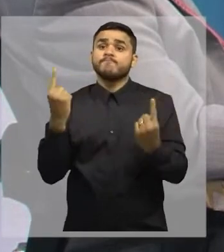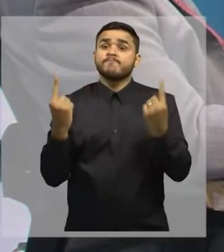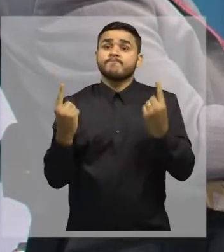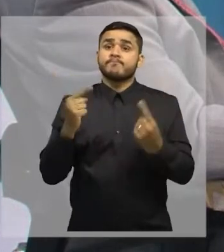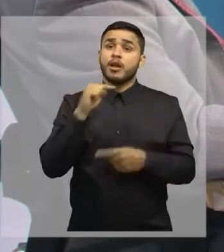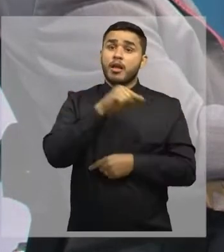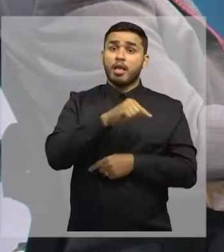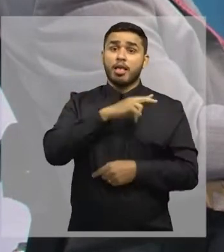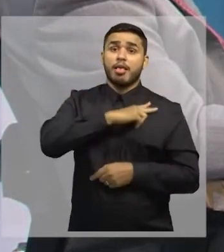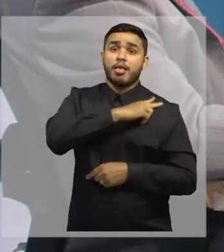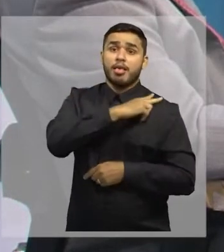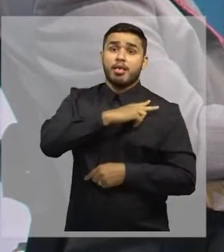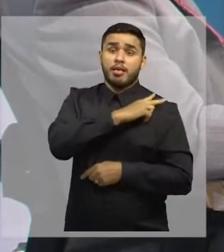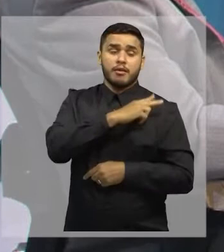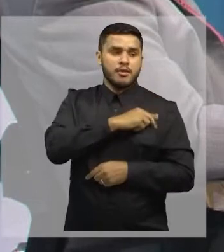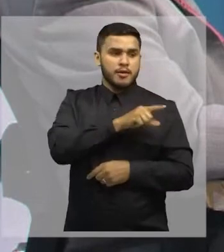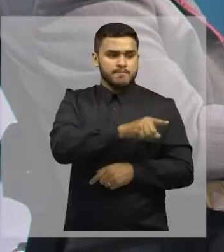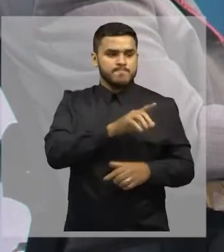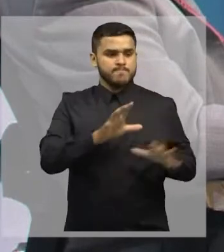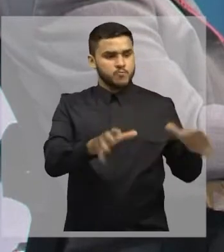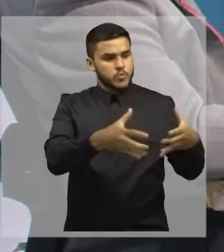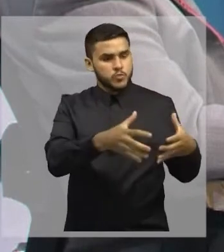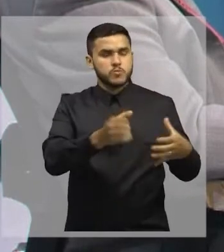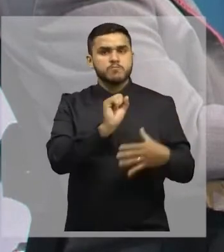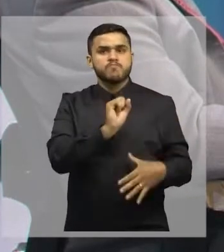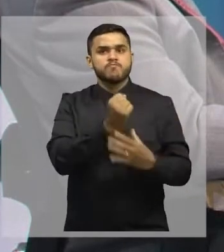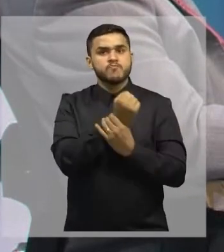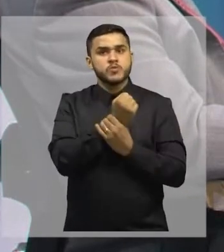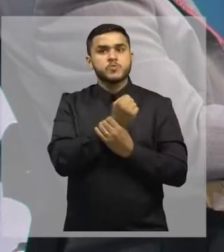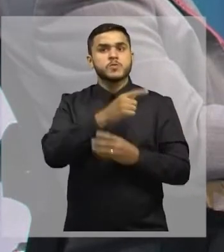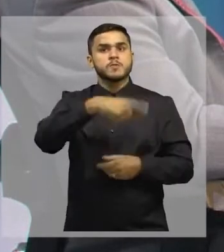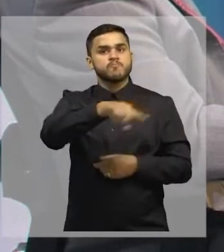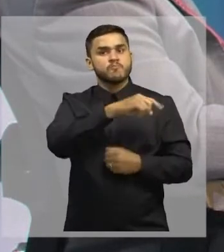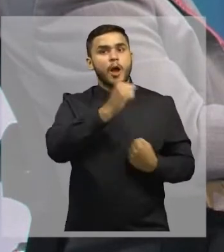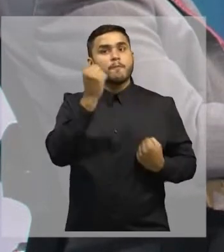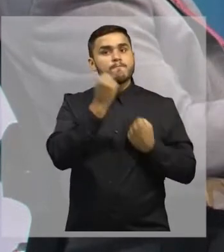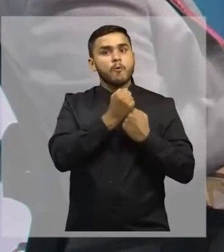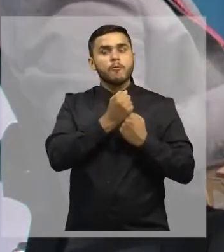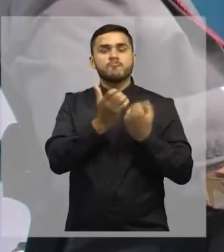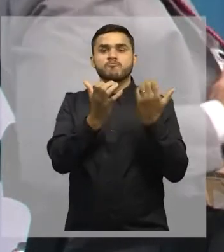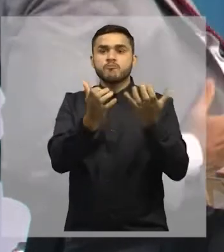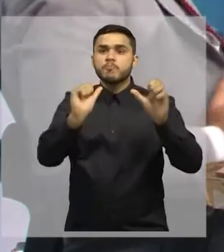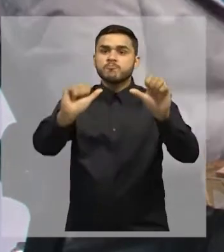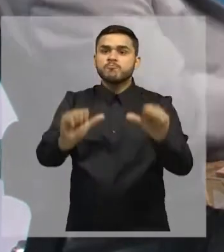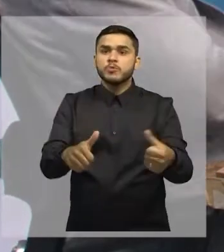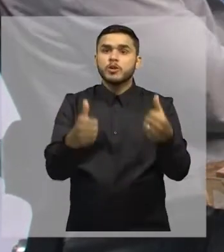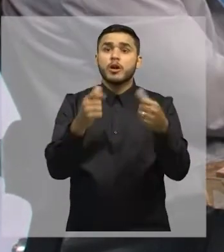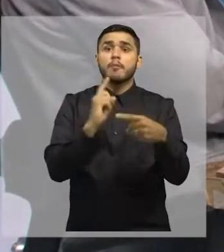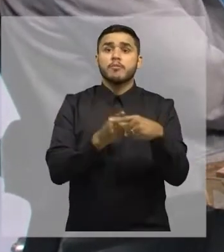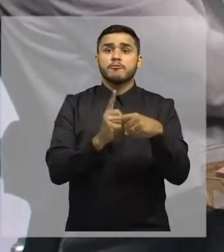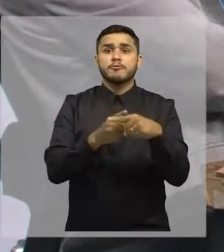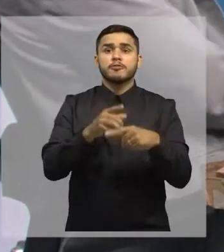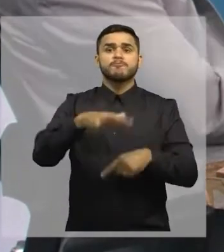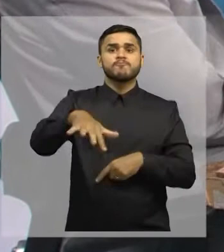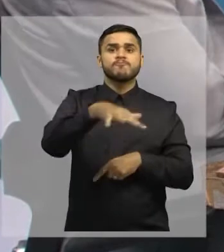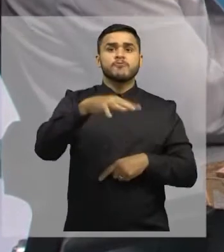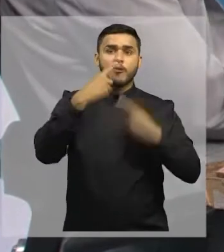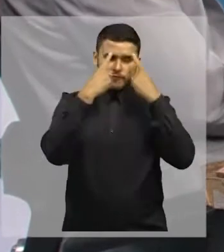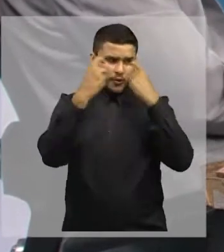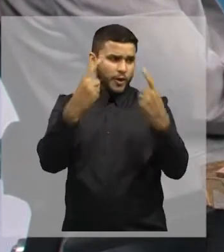em perspectiva de longo prazo, ainda vai ser um problema, né, que ainda vai estar aí conosco, né, durante muito tempo. Então, eu acredito que